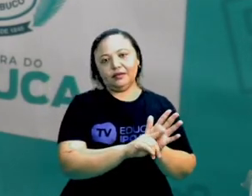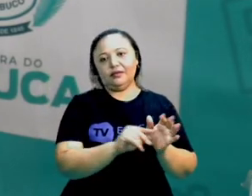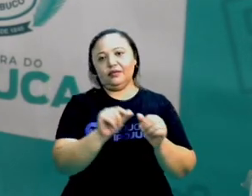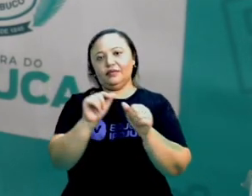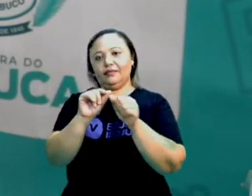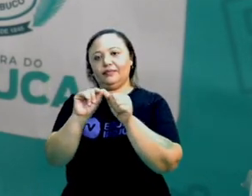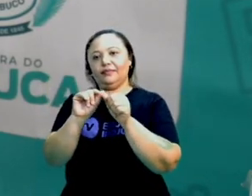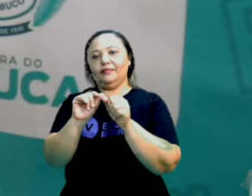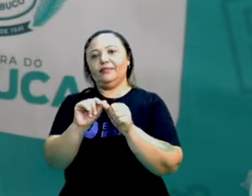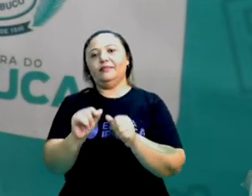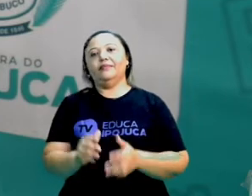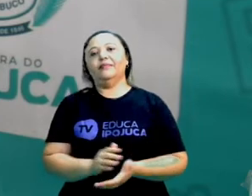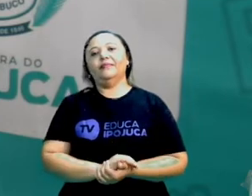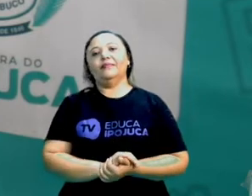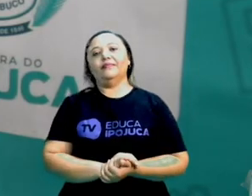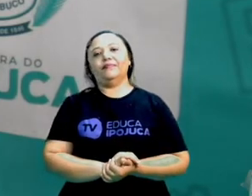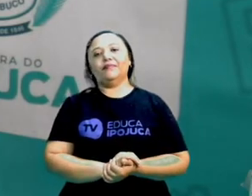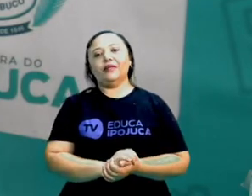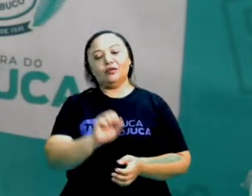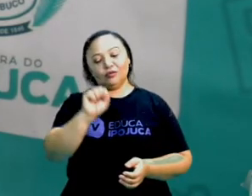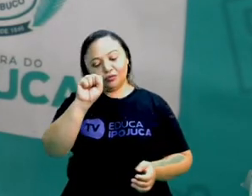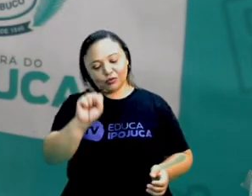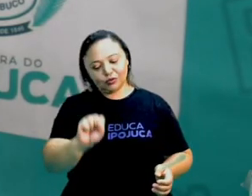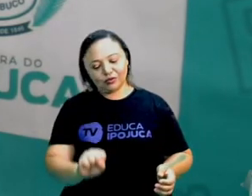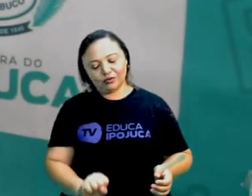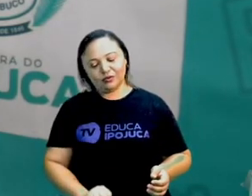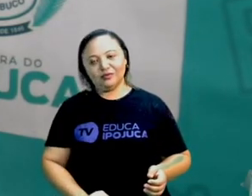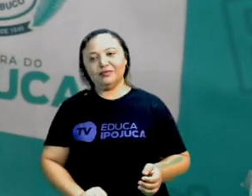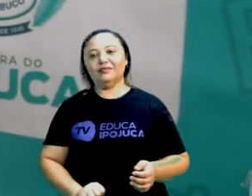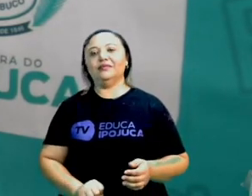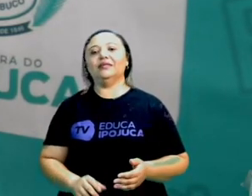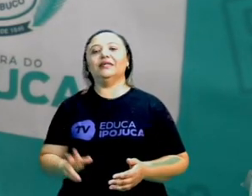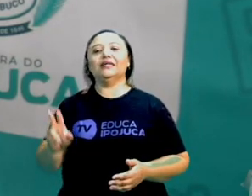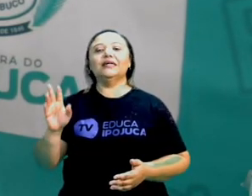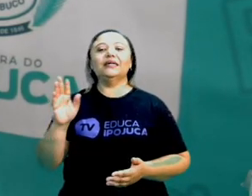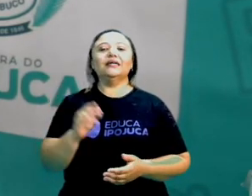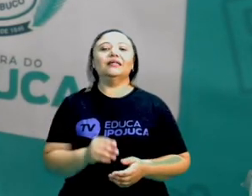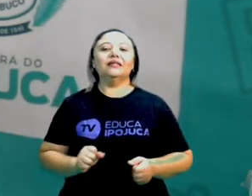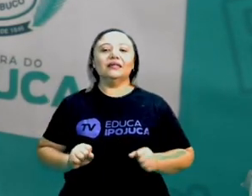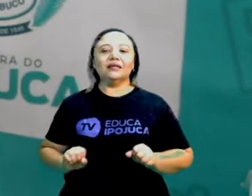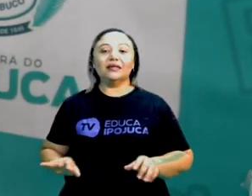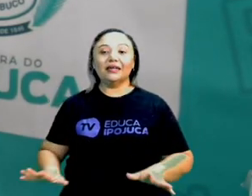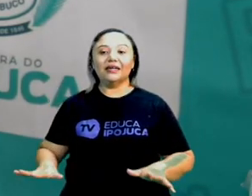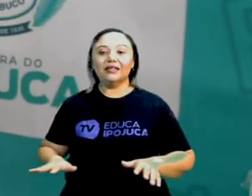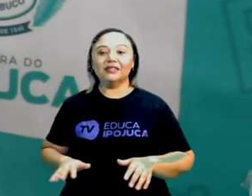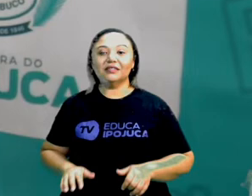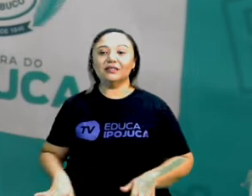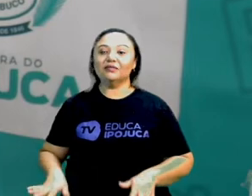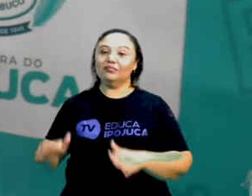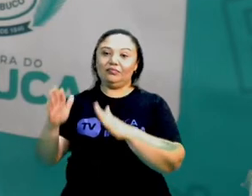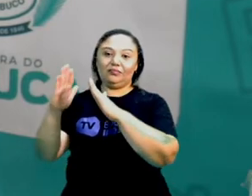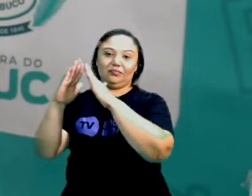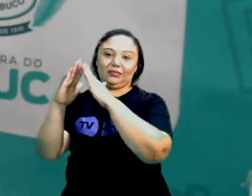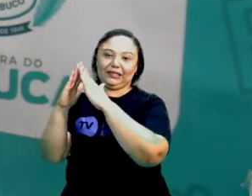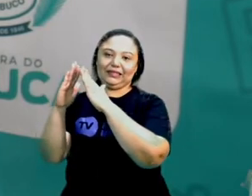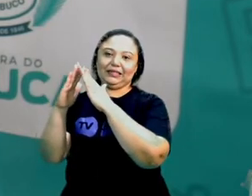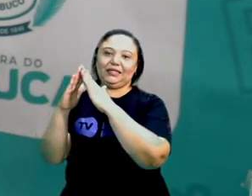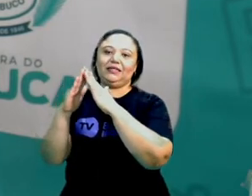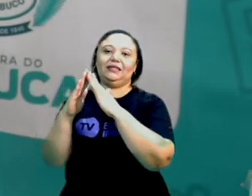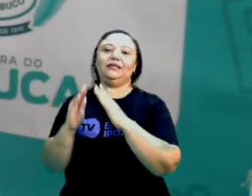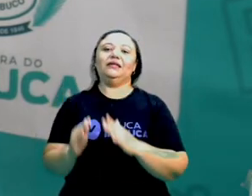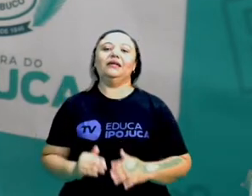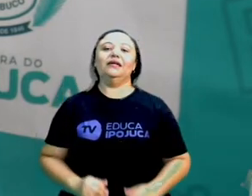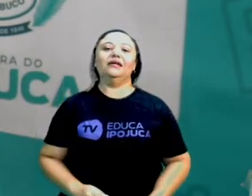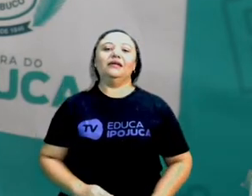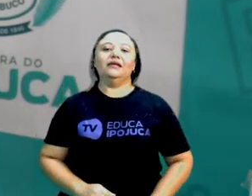aí, com que gasta a região sudeste? Com que mais gasta essas pessoas? Aí habitação foi o que mais gastam. E